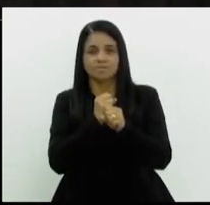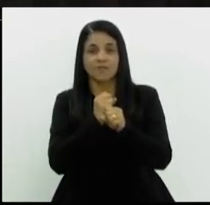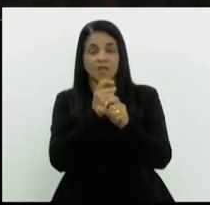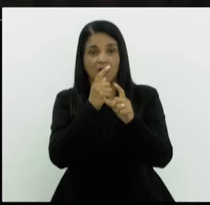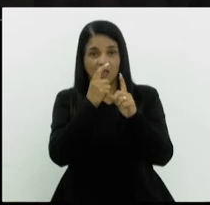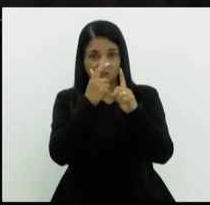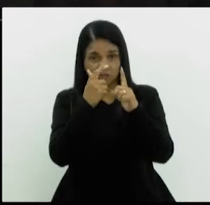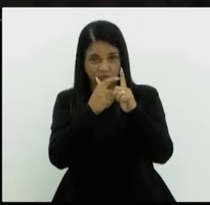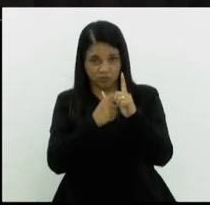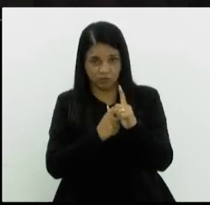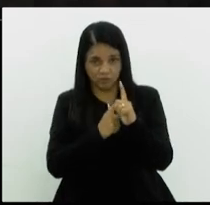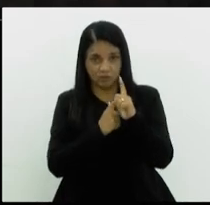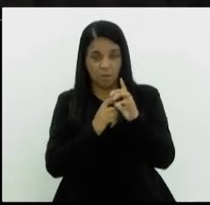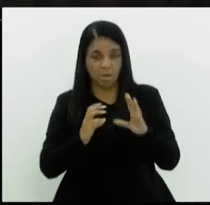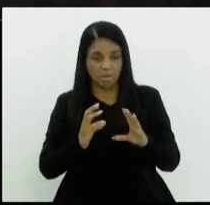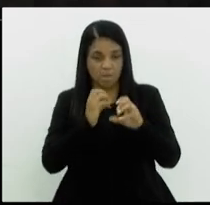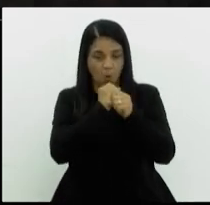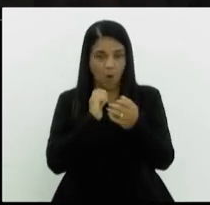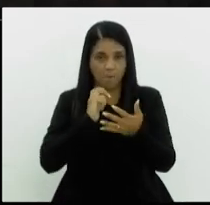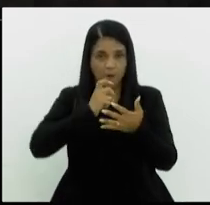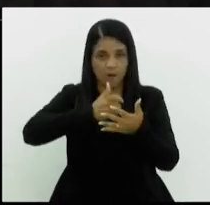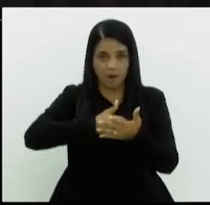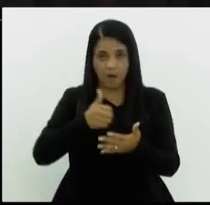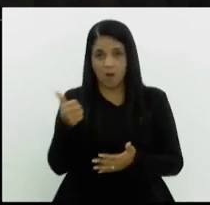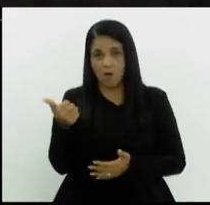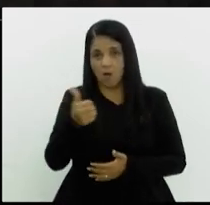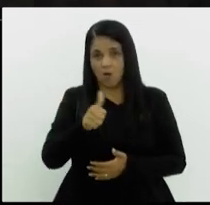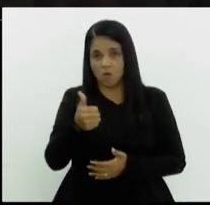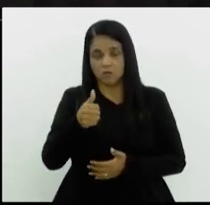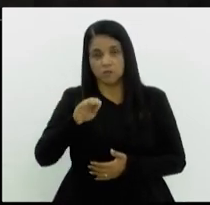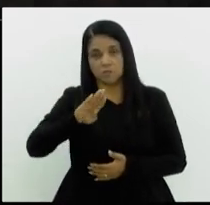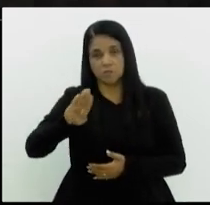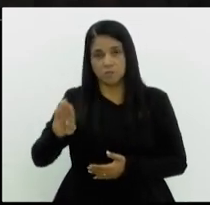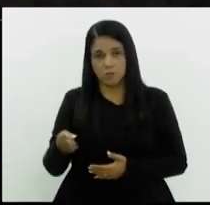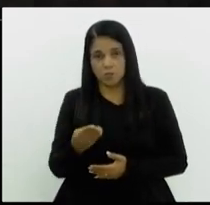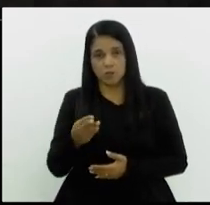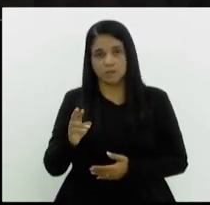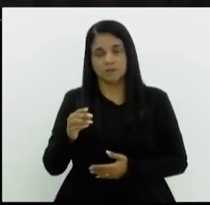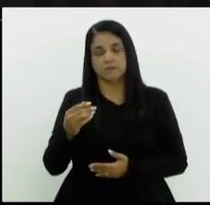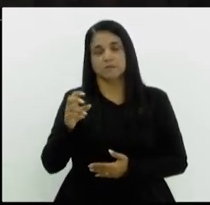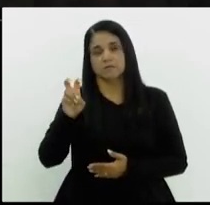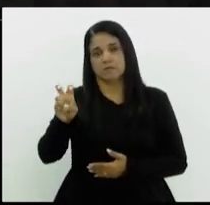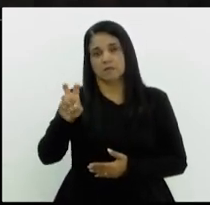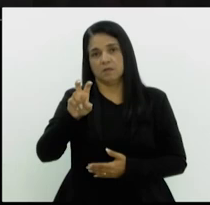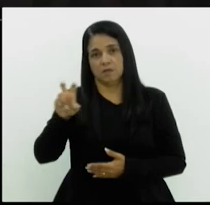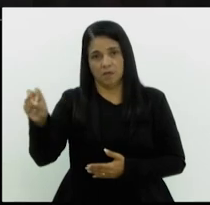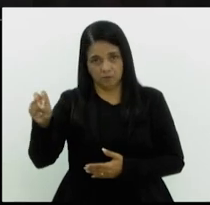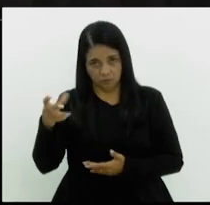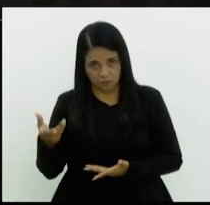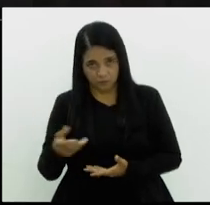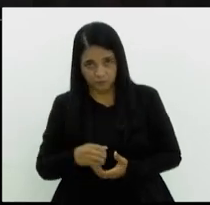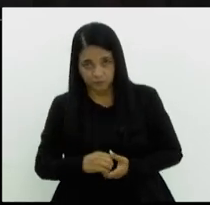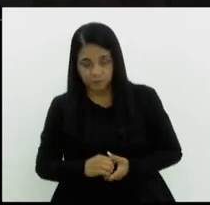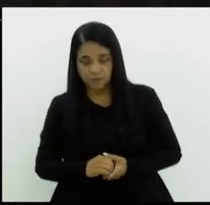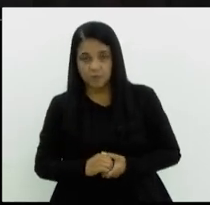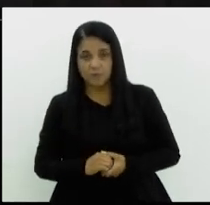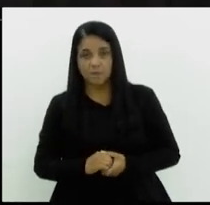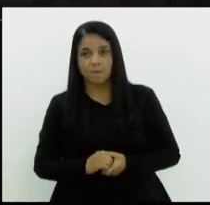dívida total pré-paga de 11 bilhões e meio. Se eu somar